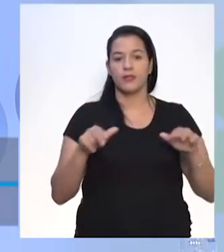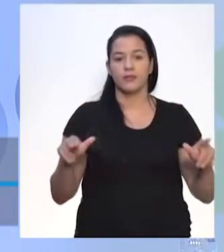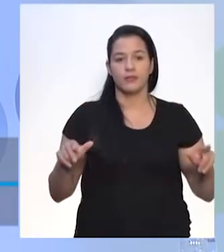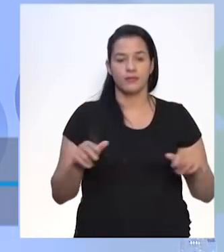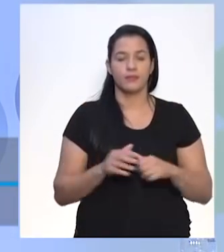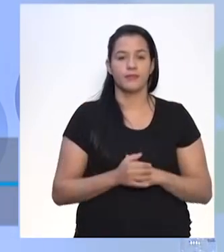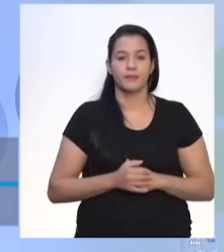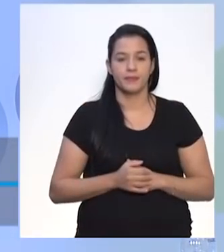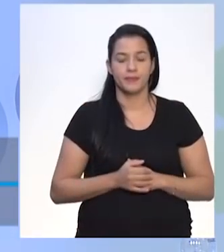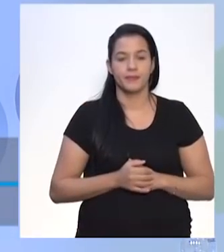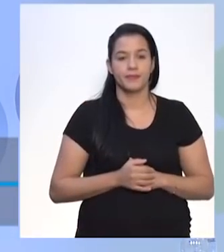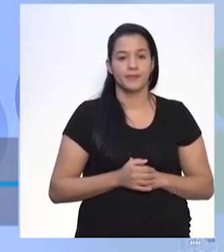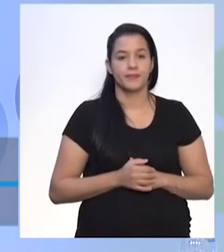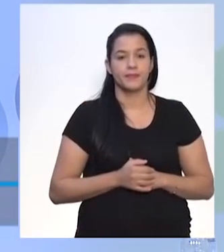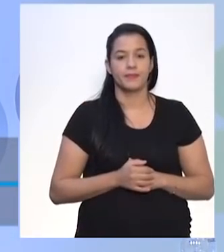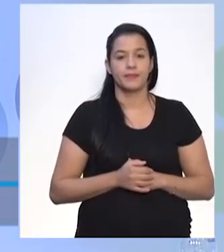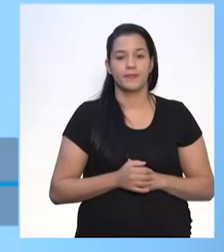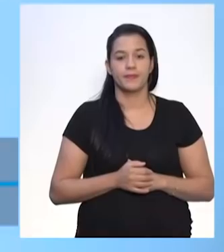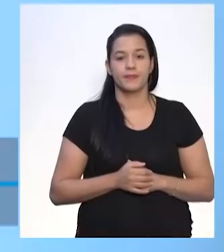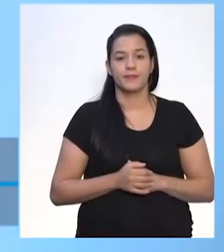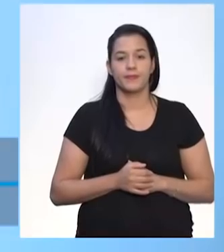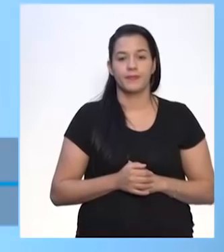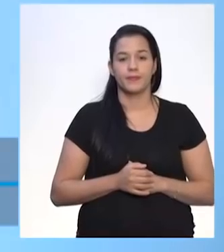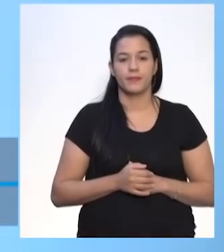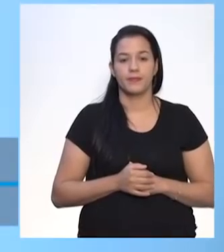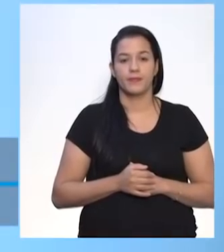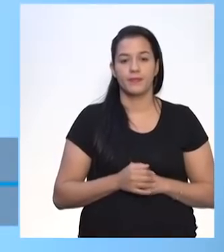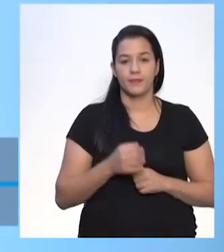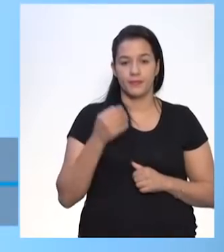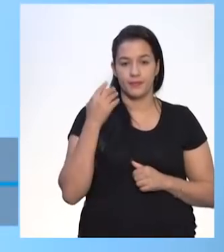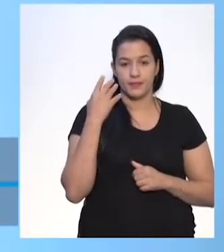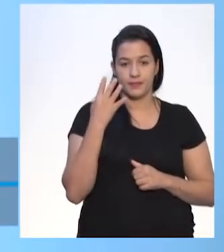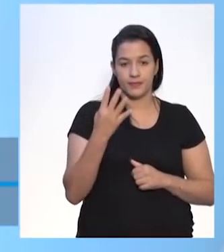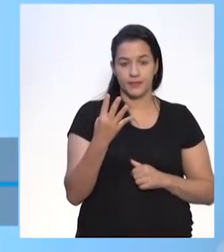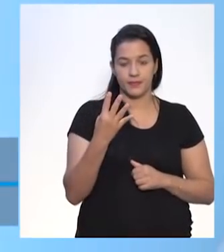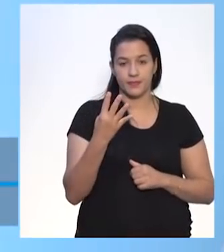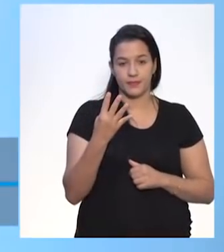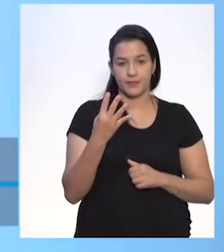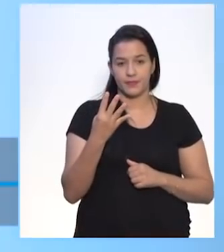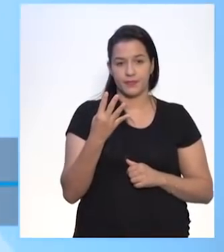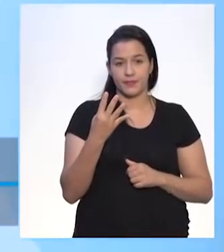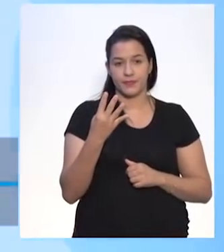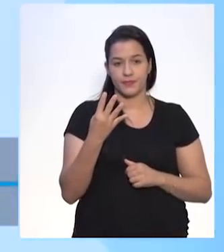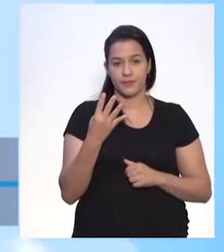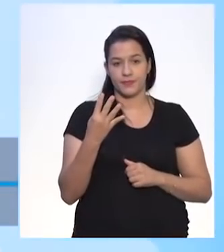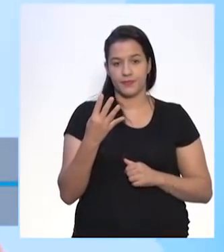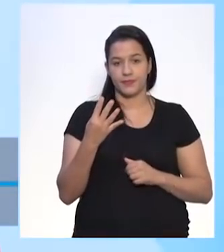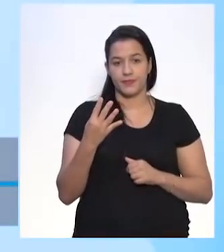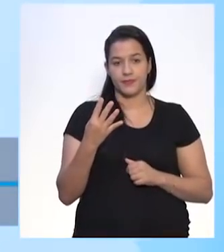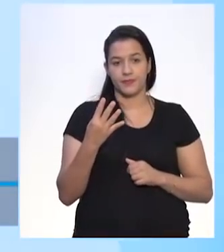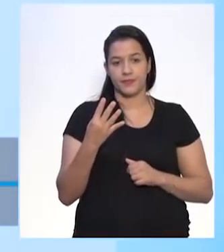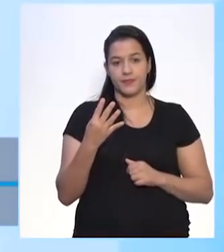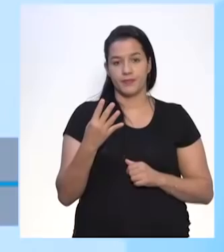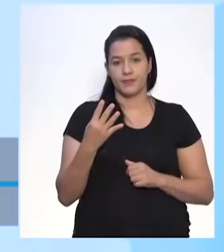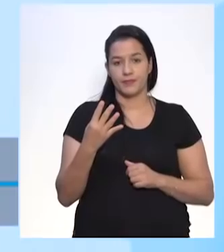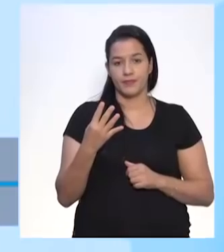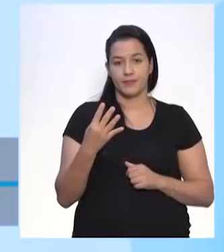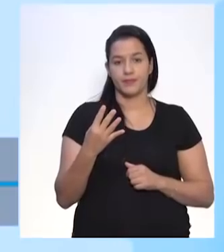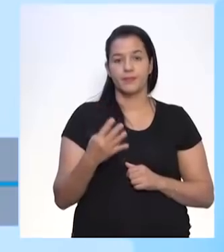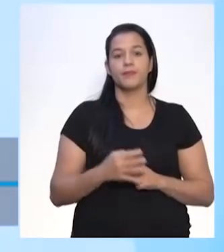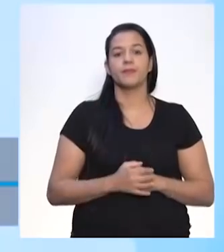é o limite, né? E aí vocês vão precisar de 4 pedaços, né, desses papéis